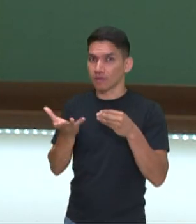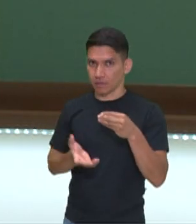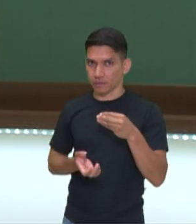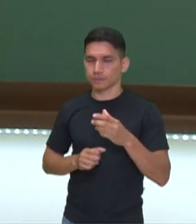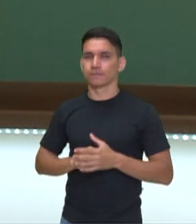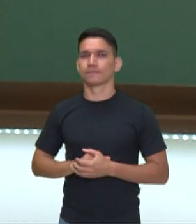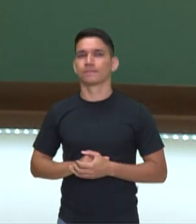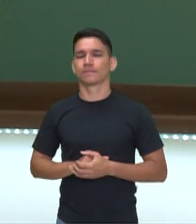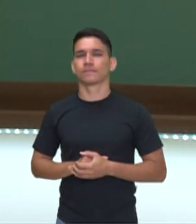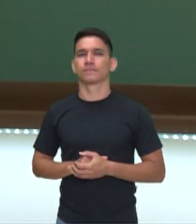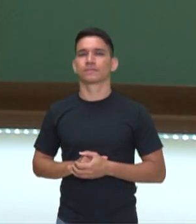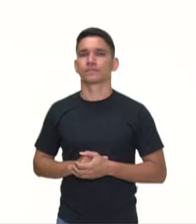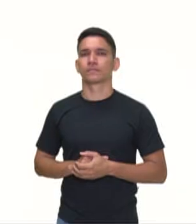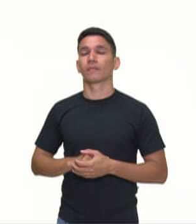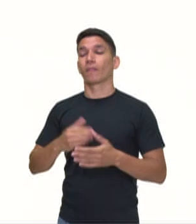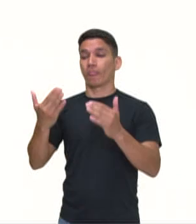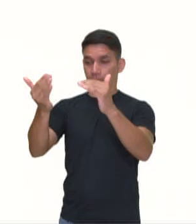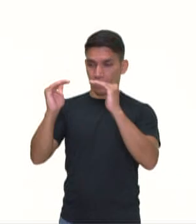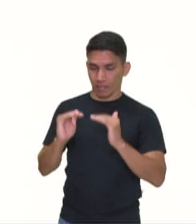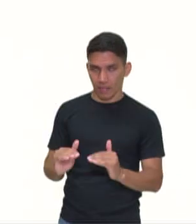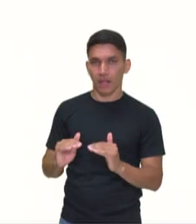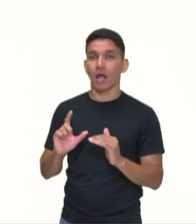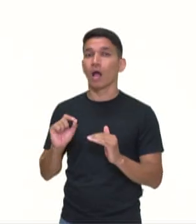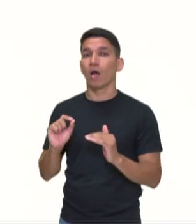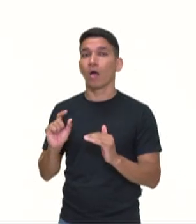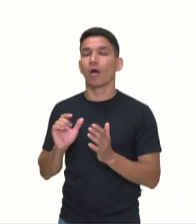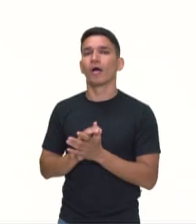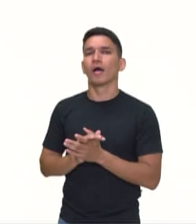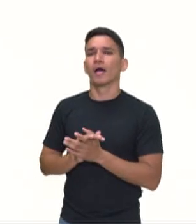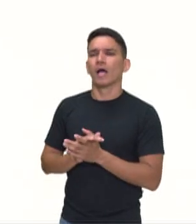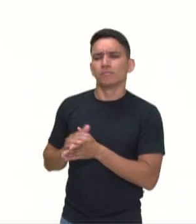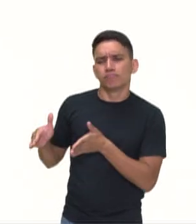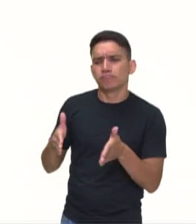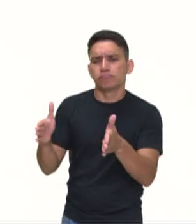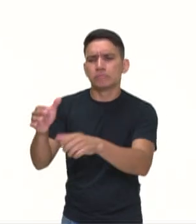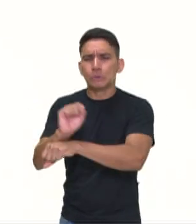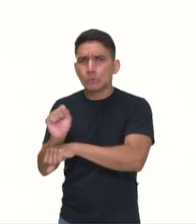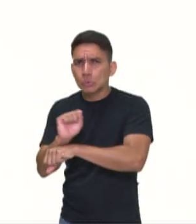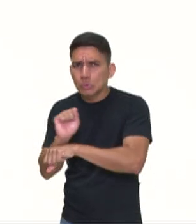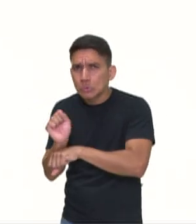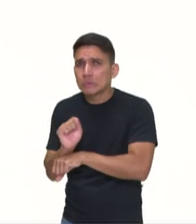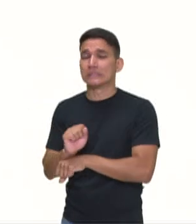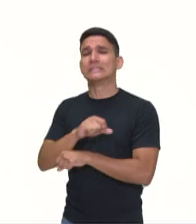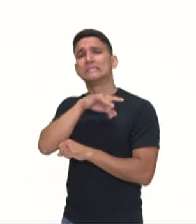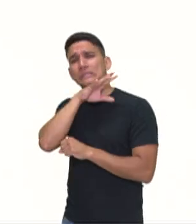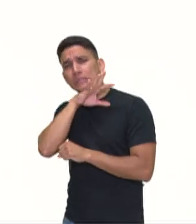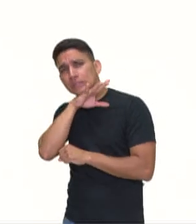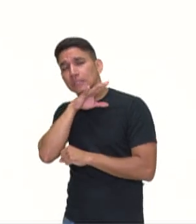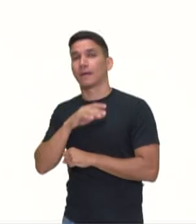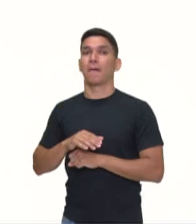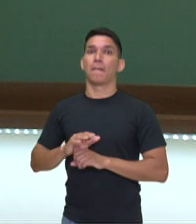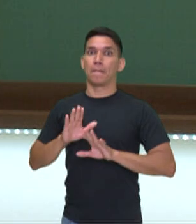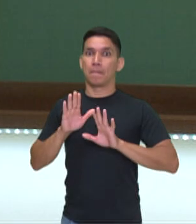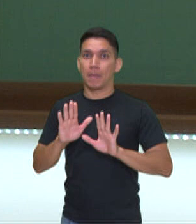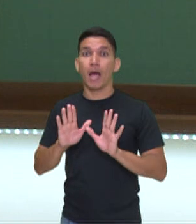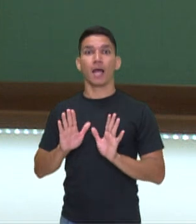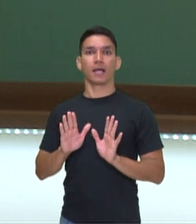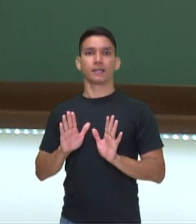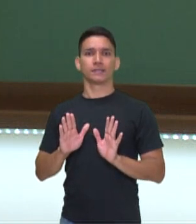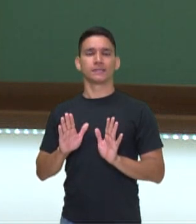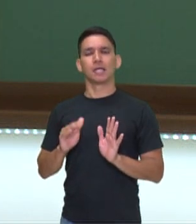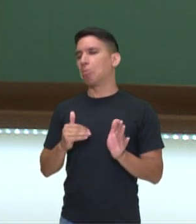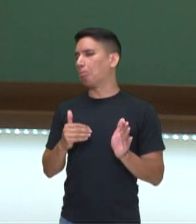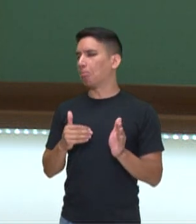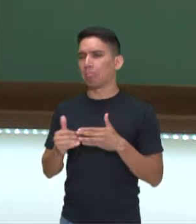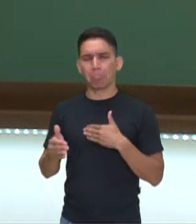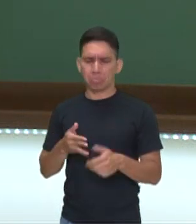condition. However, we didn't stop. A estrada estava em más condições, entretanto, nós